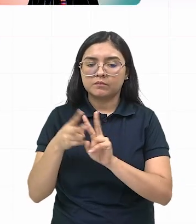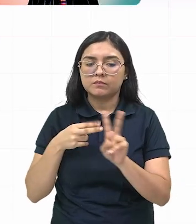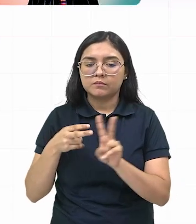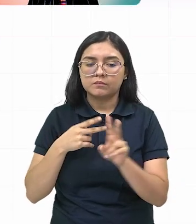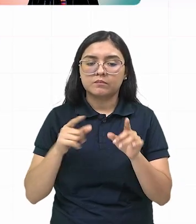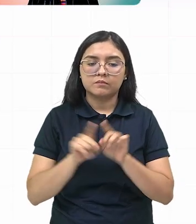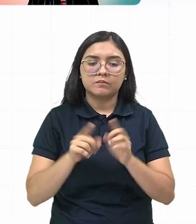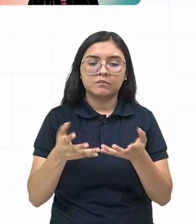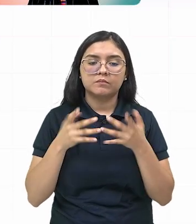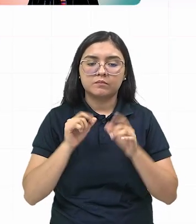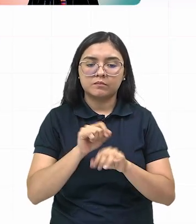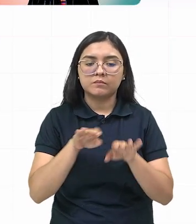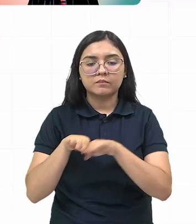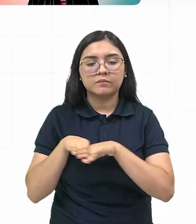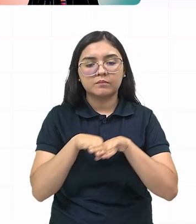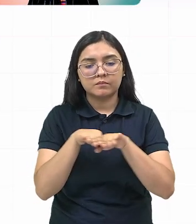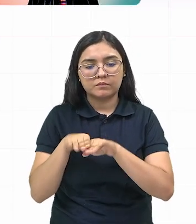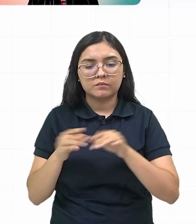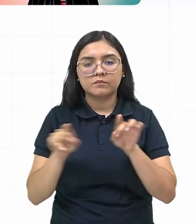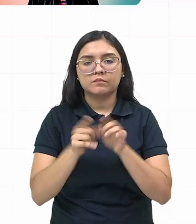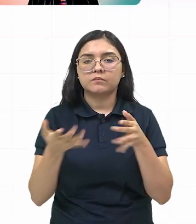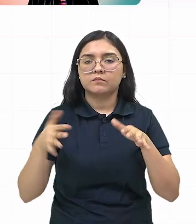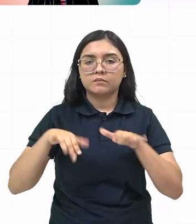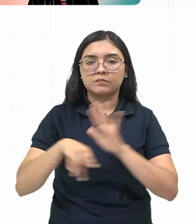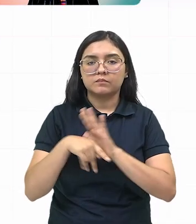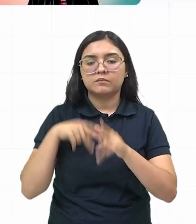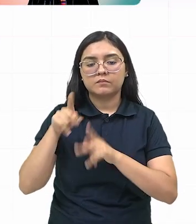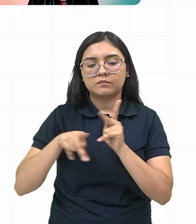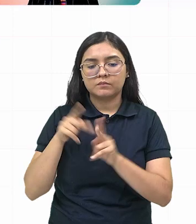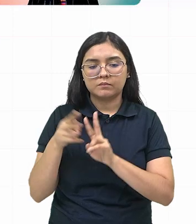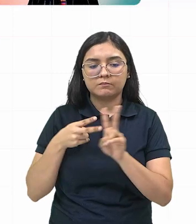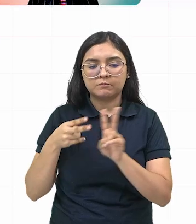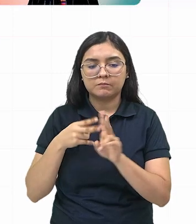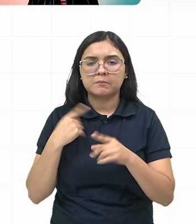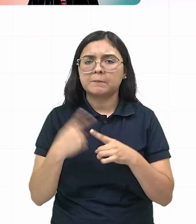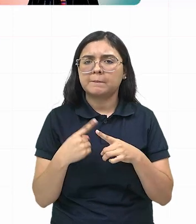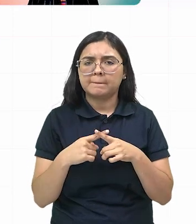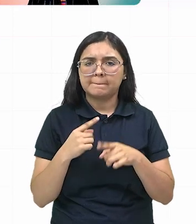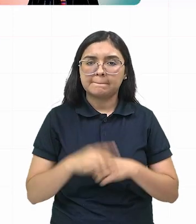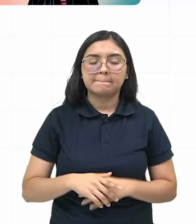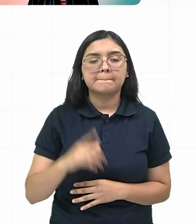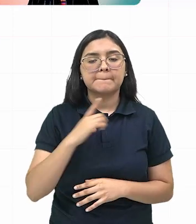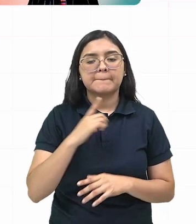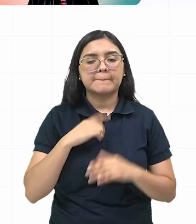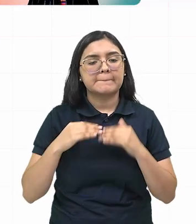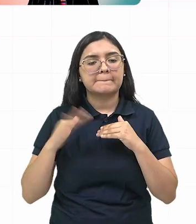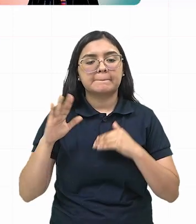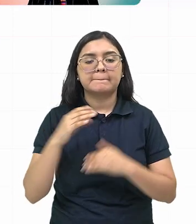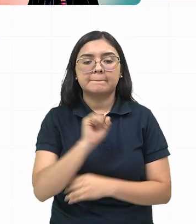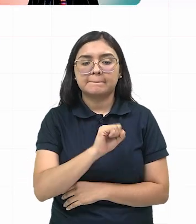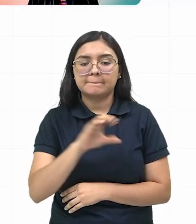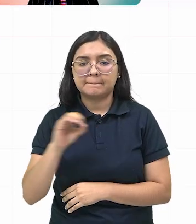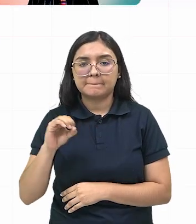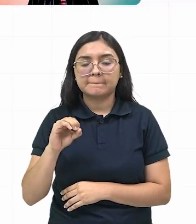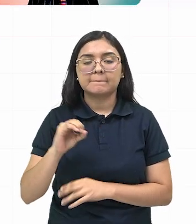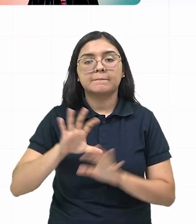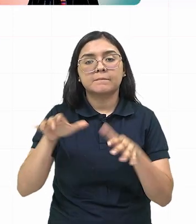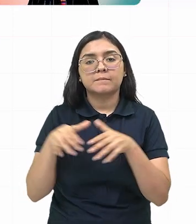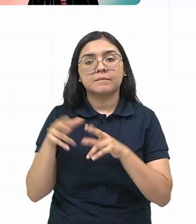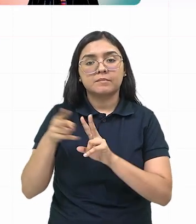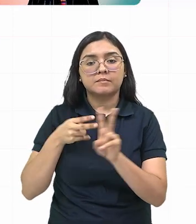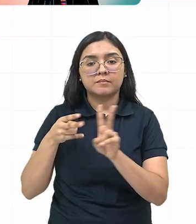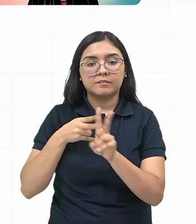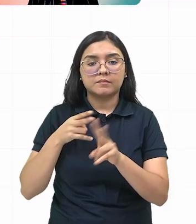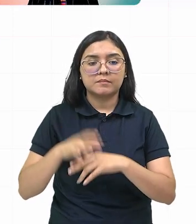indígenas, buscando a igualdade, a inclusão dos povos indígenas. Por quê? Porque existem mais de 800 grupos